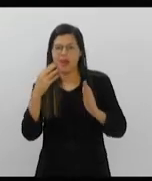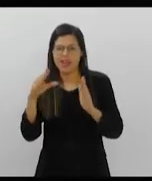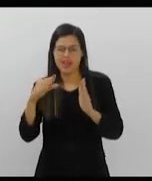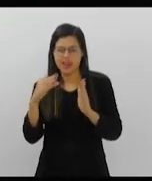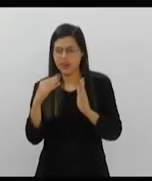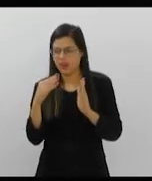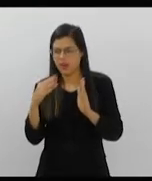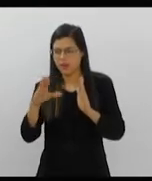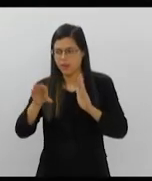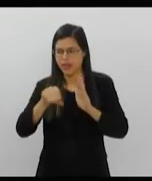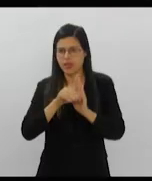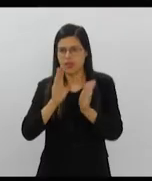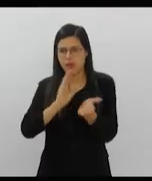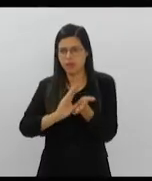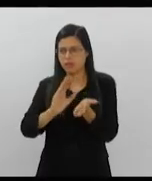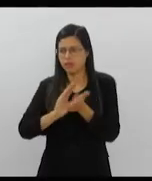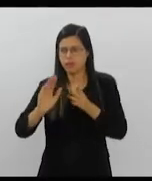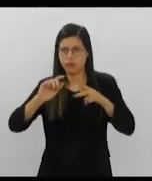Senhor presidente,